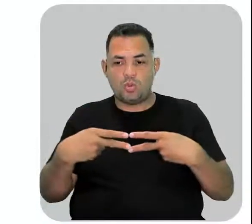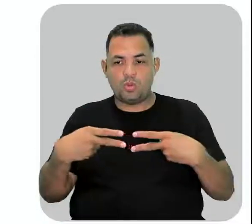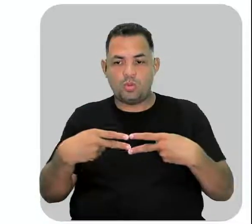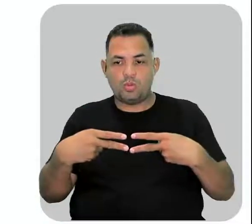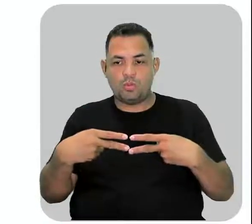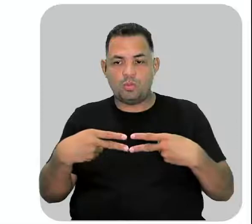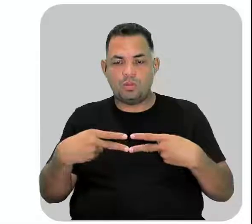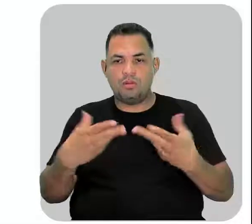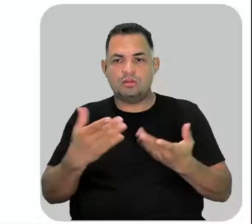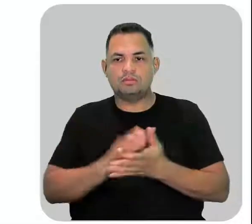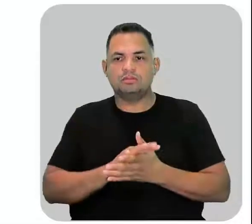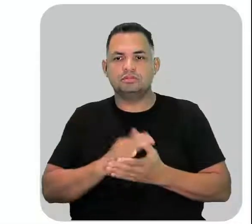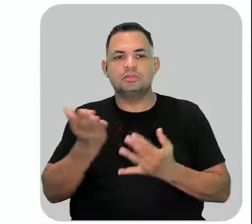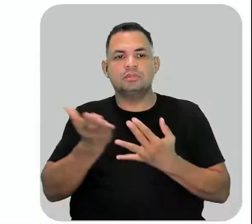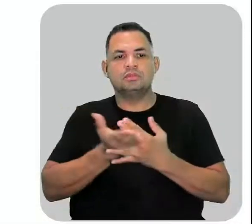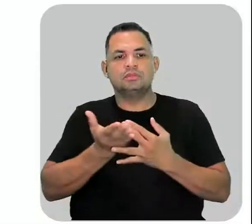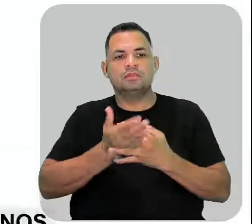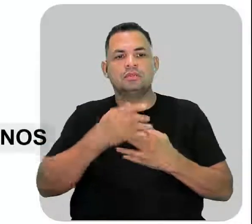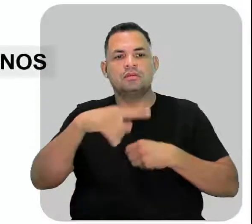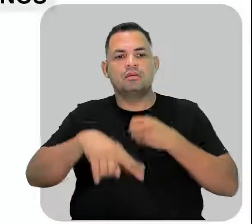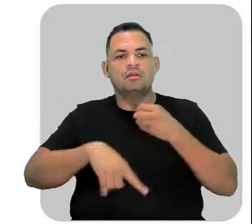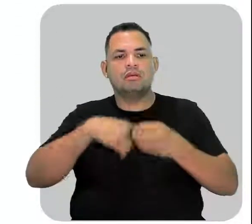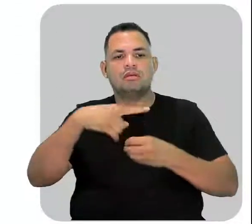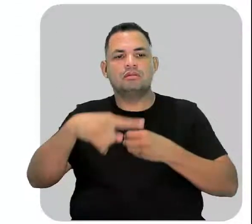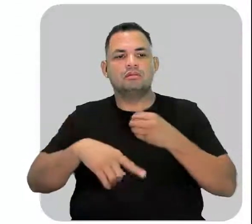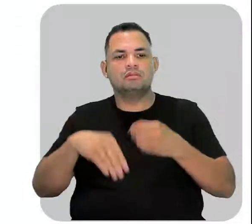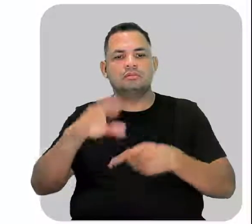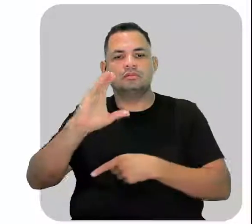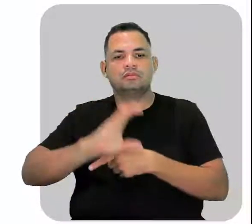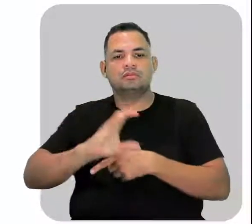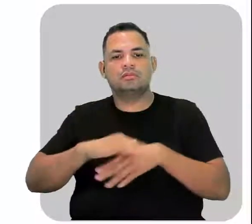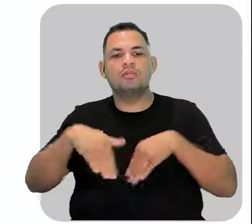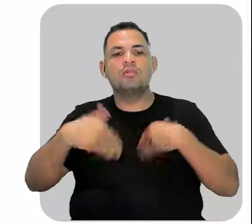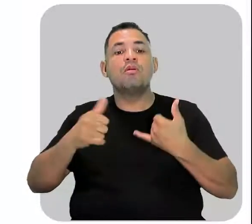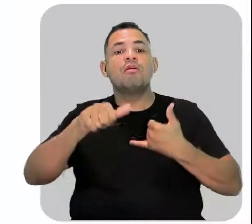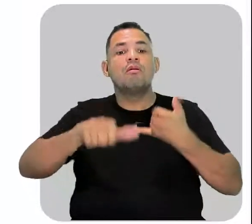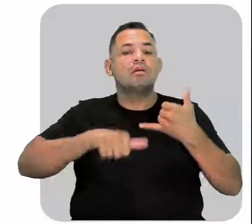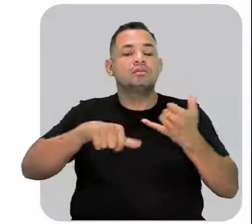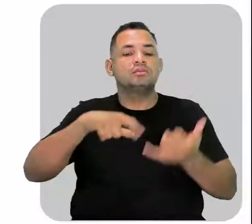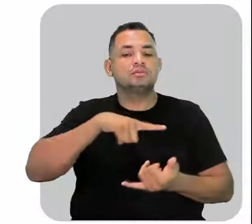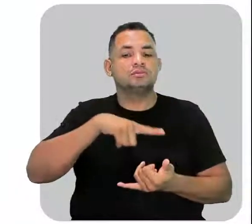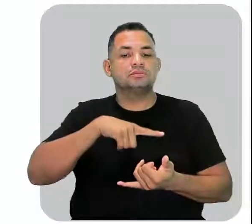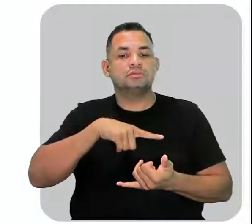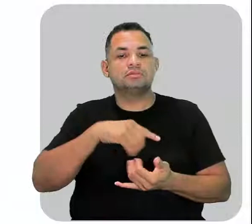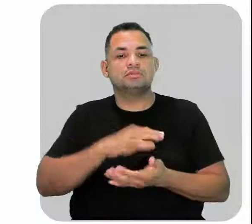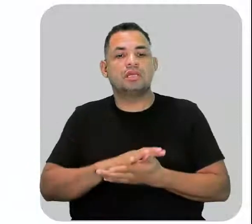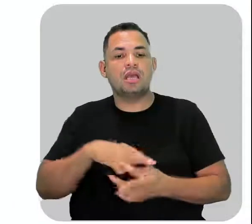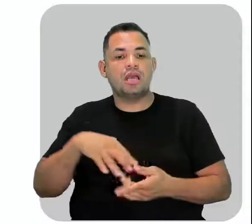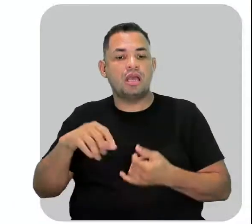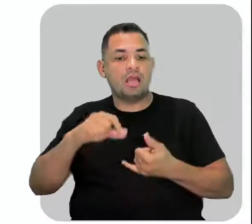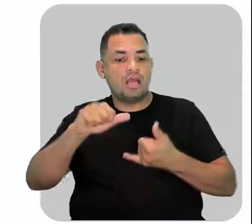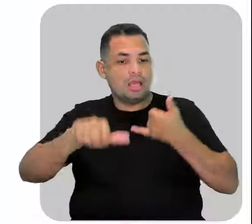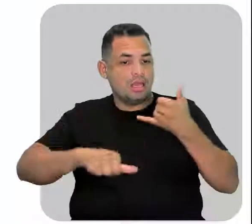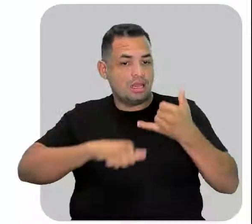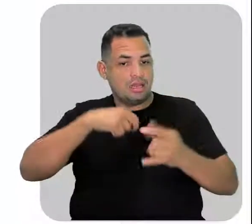os átomos de carbono. Quais são os tipos de reações que vão ocorrer aqui? São as reações de